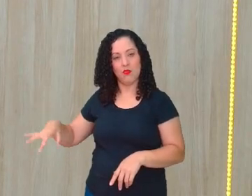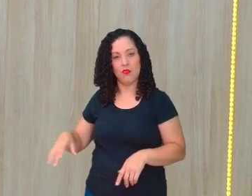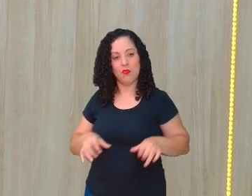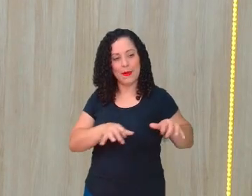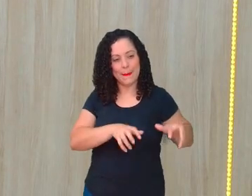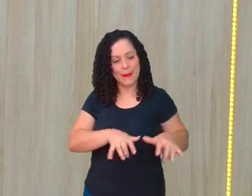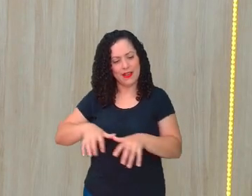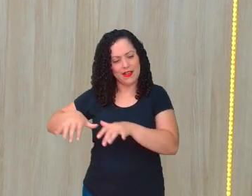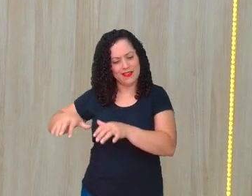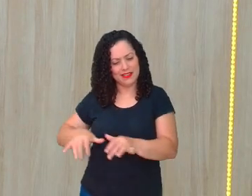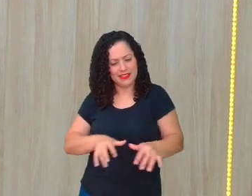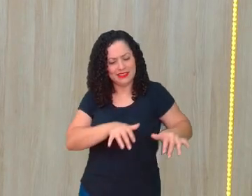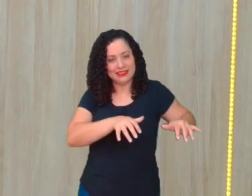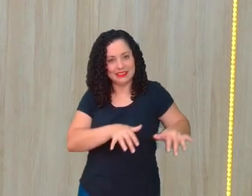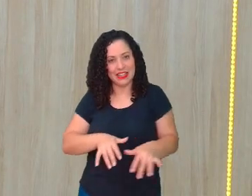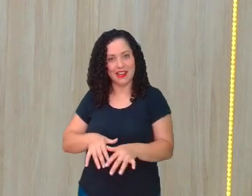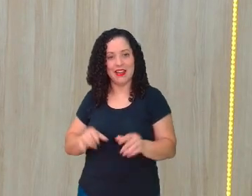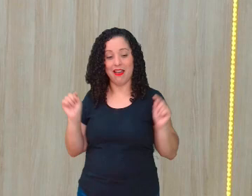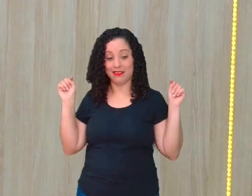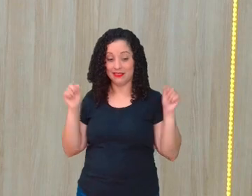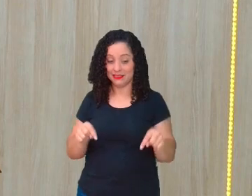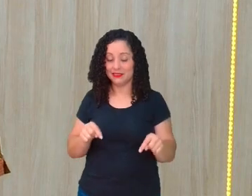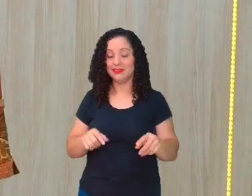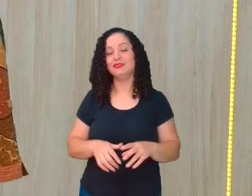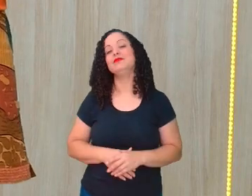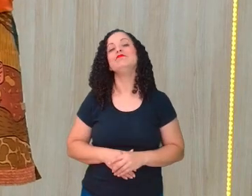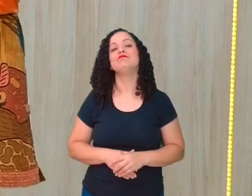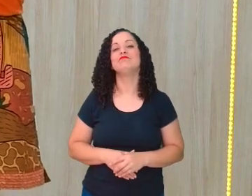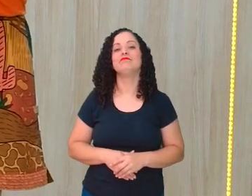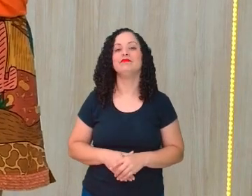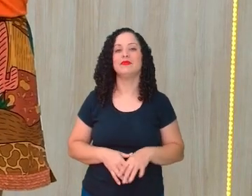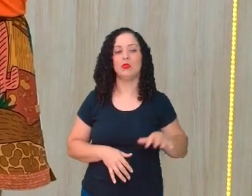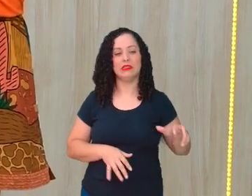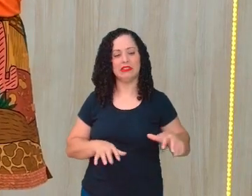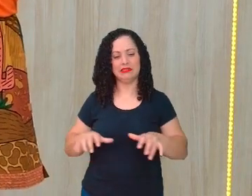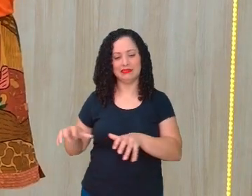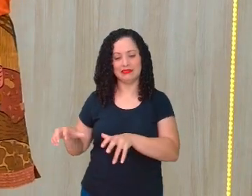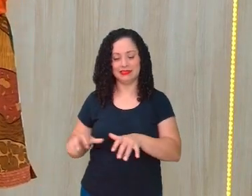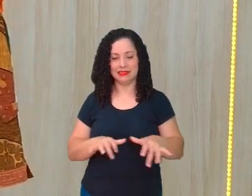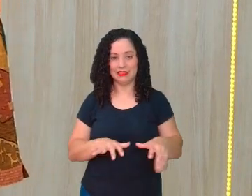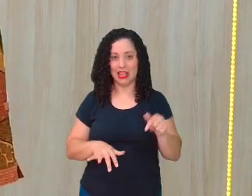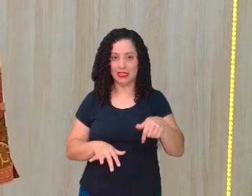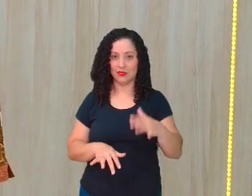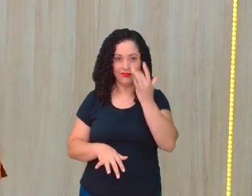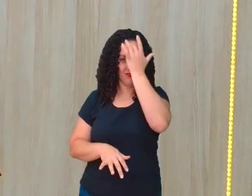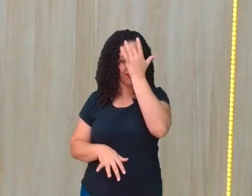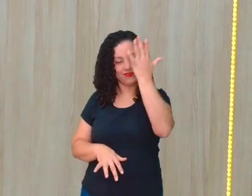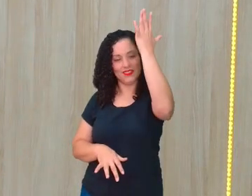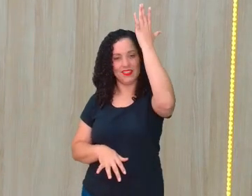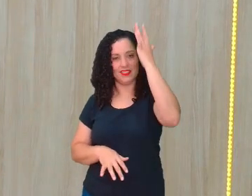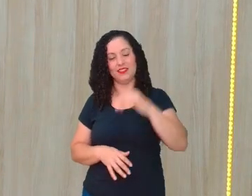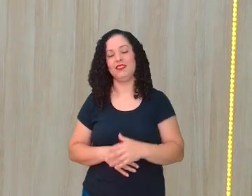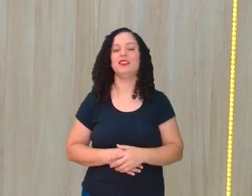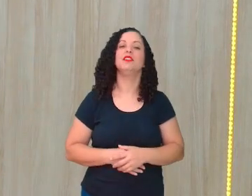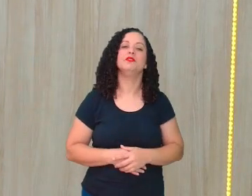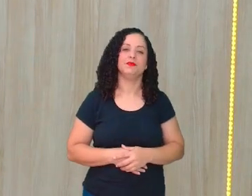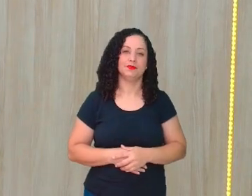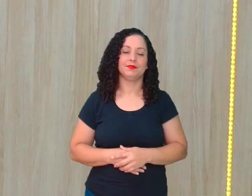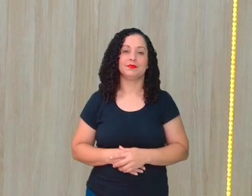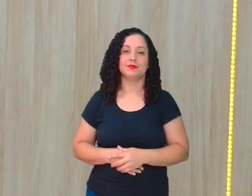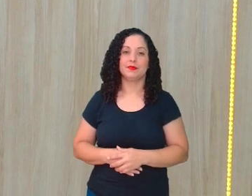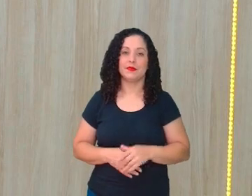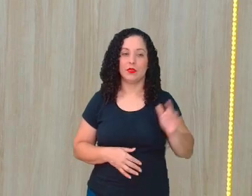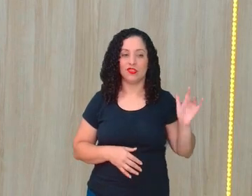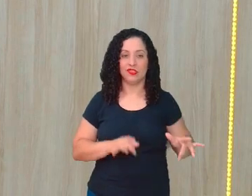tempo, mas aquela corda. Sim. Né? Então, com a mão ali, ele tocaria em várias cordas ao mesmo tempo. Então, isso,